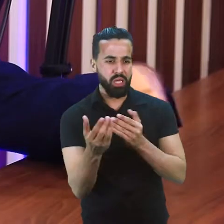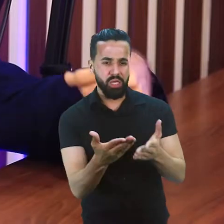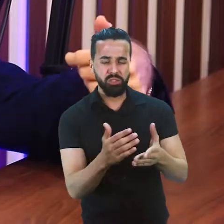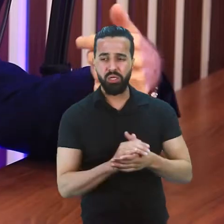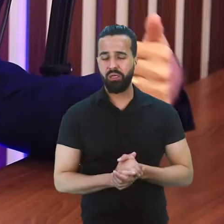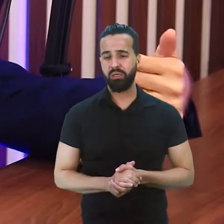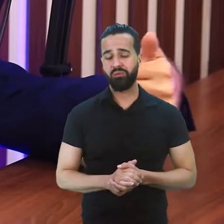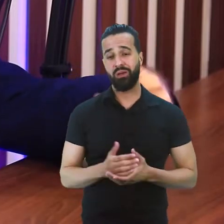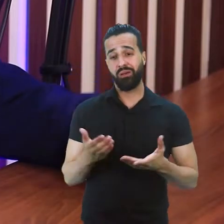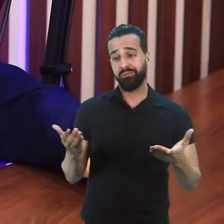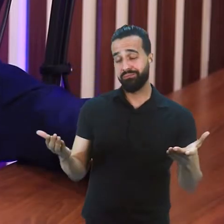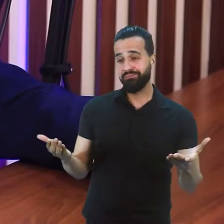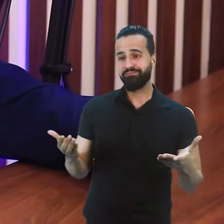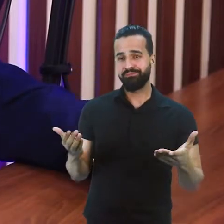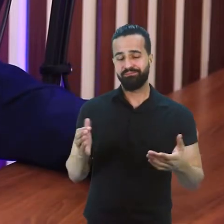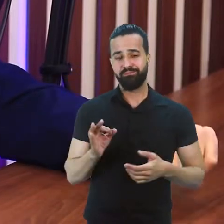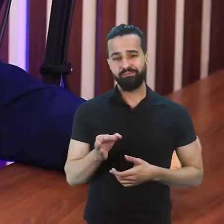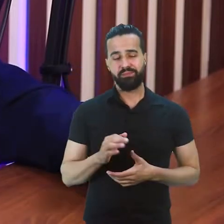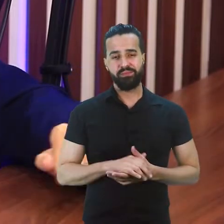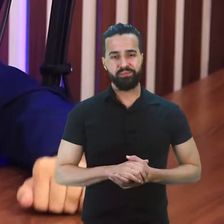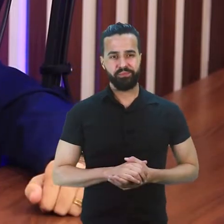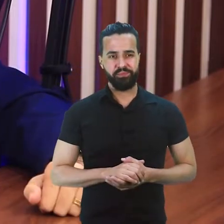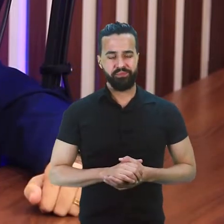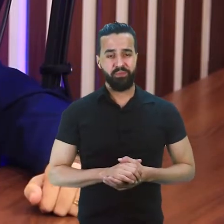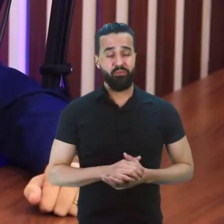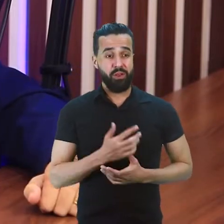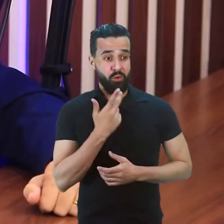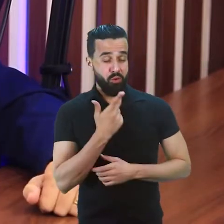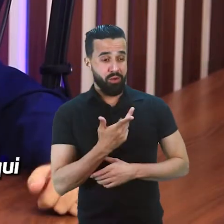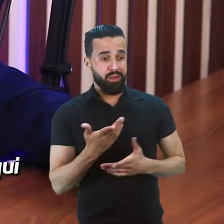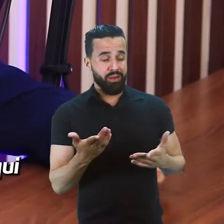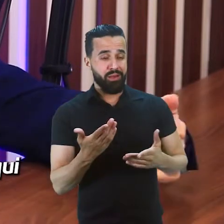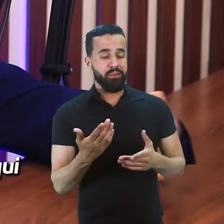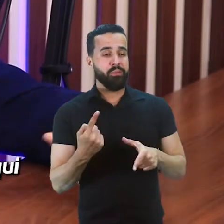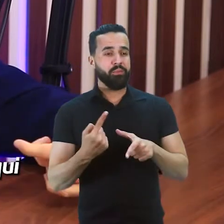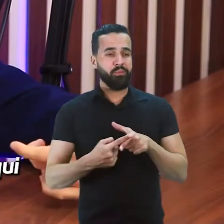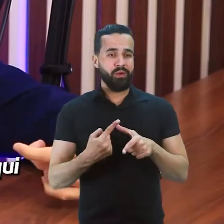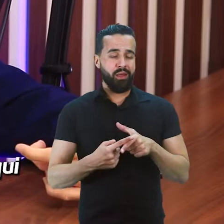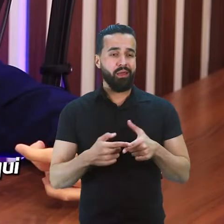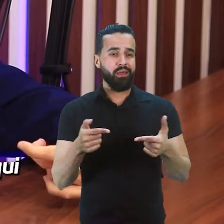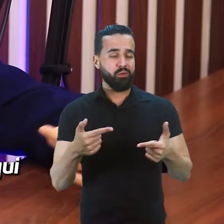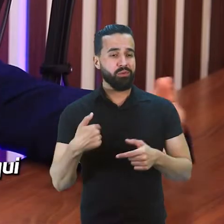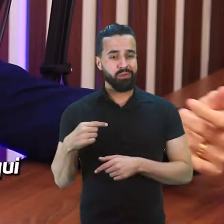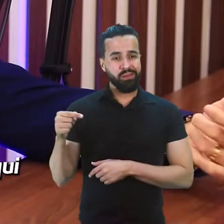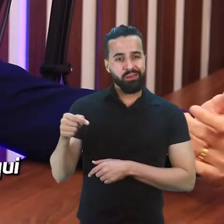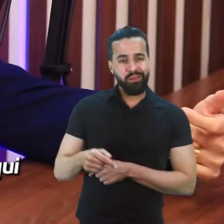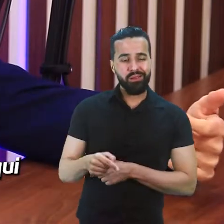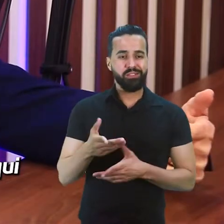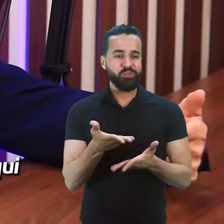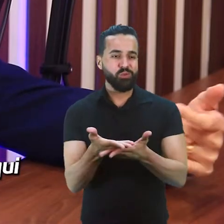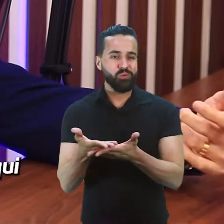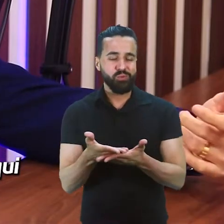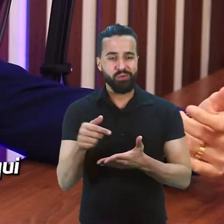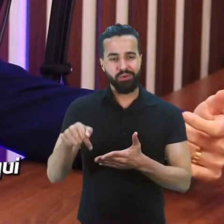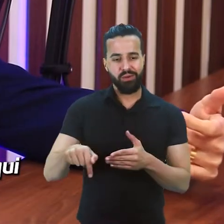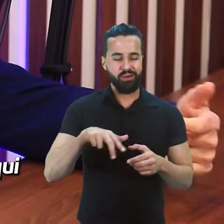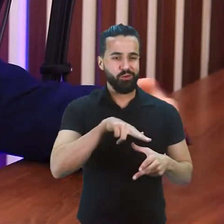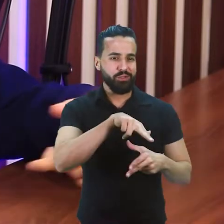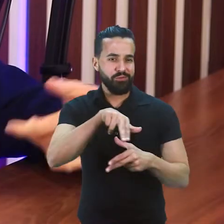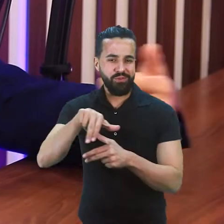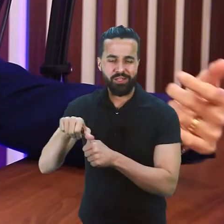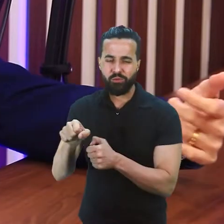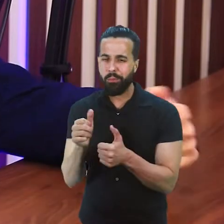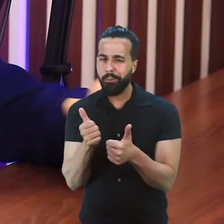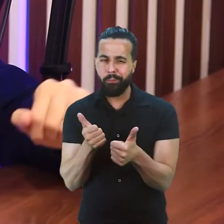bem. Aí eu peguei e falei para ele, né, deu um toque para ver se colava. Eu falei assim, eu até liguei agora porque eu estudo aqui na Universo, dois quarteirão daí,